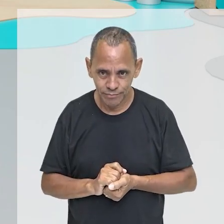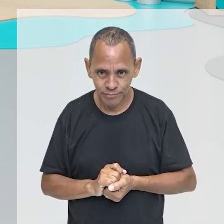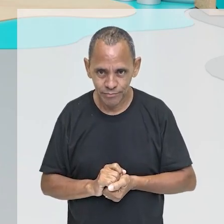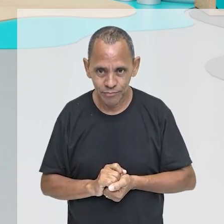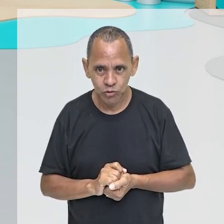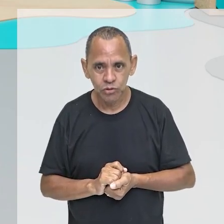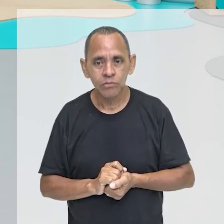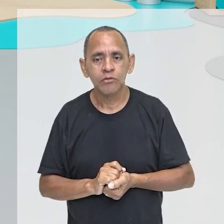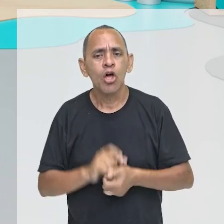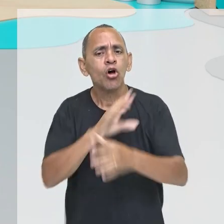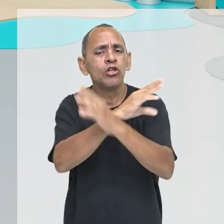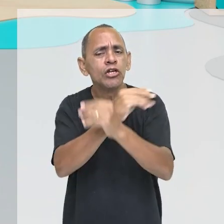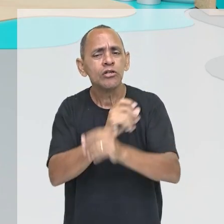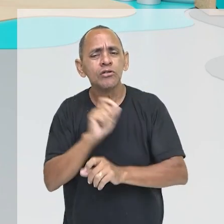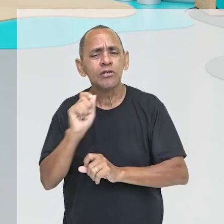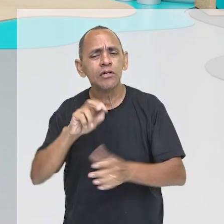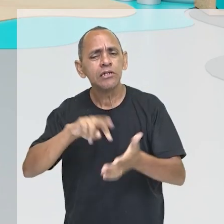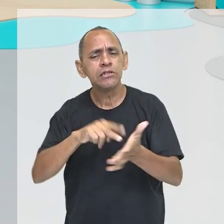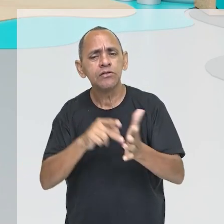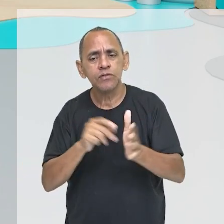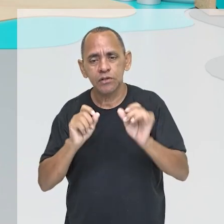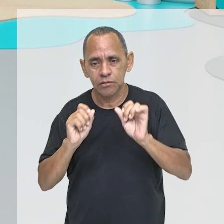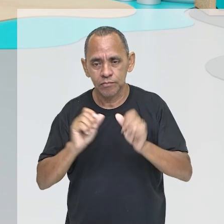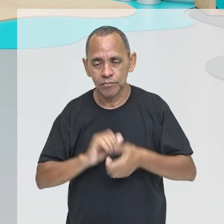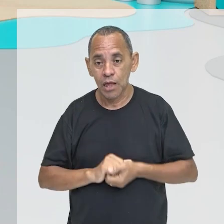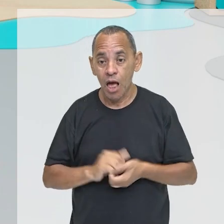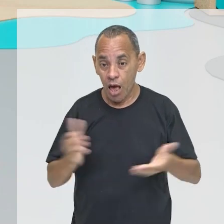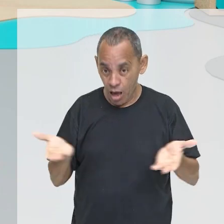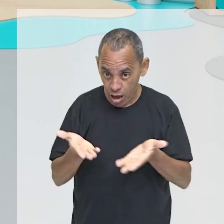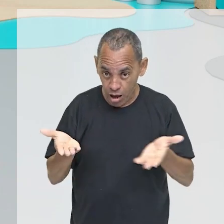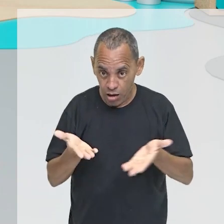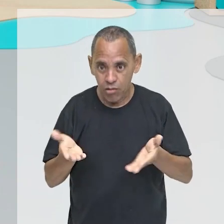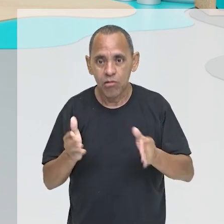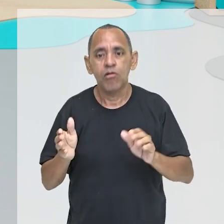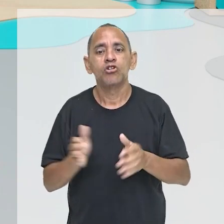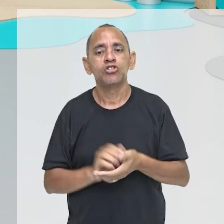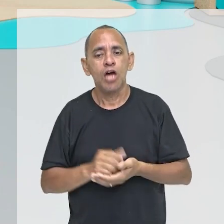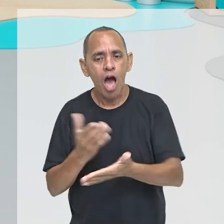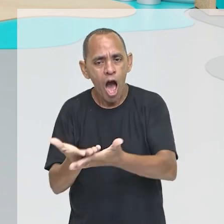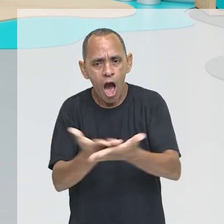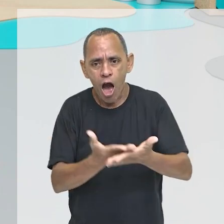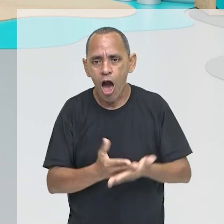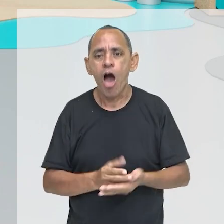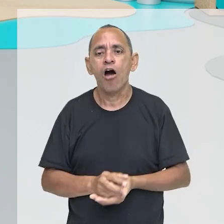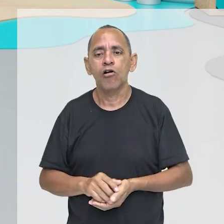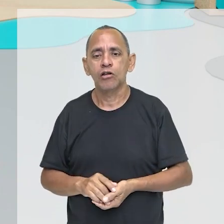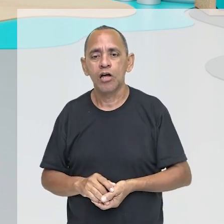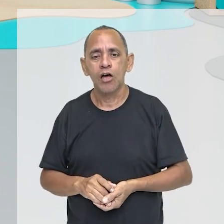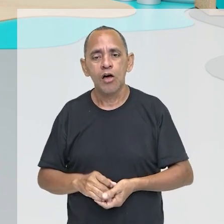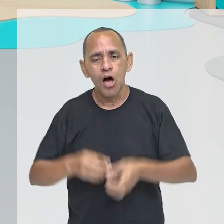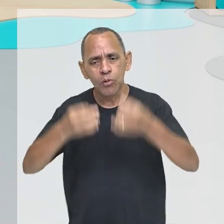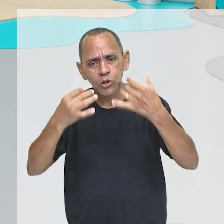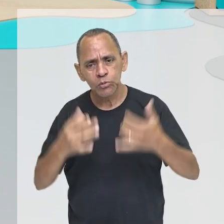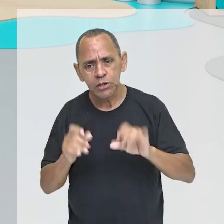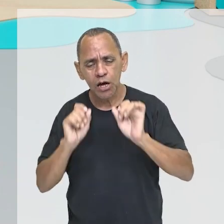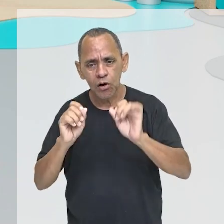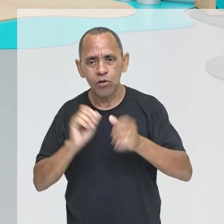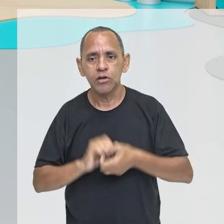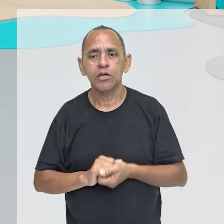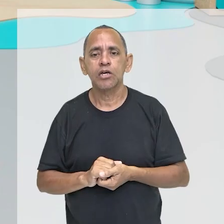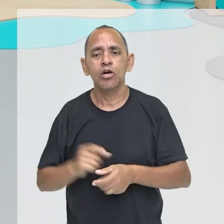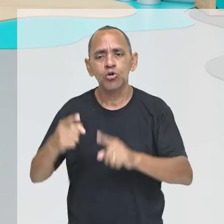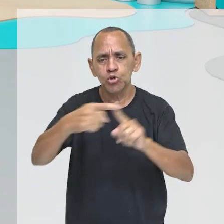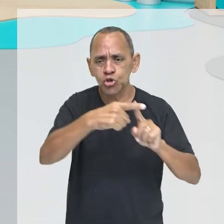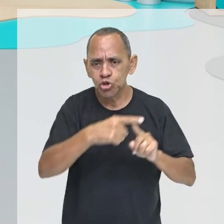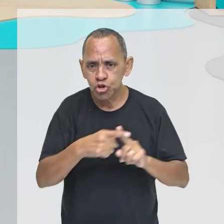nessa aula a definição sobre o que são esses conectores e os tipos de conectores que tem na língua inglesa. Então,